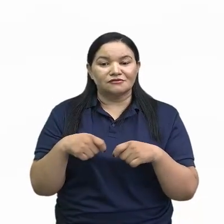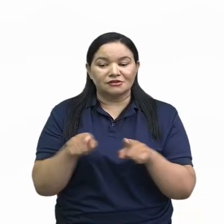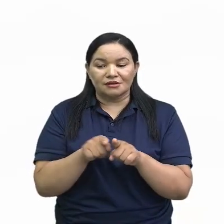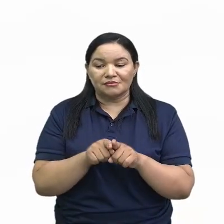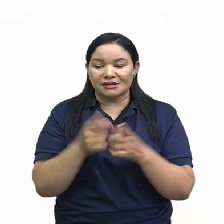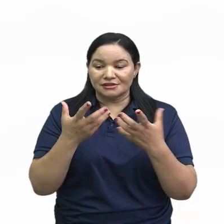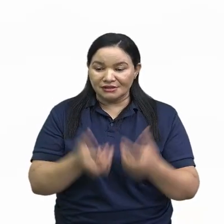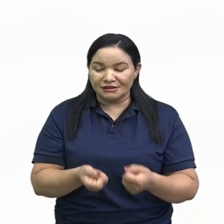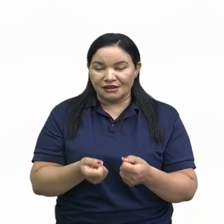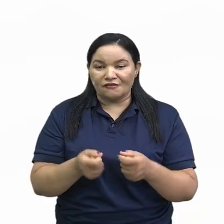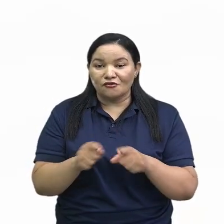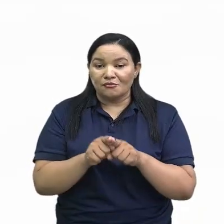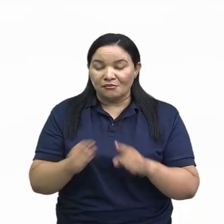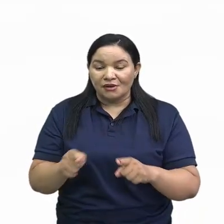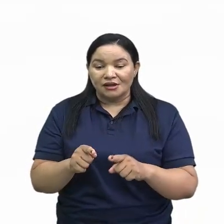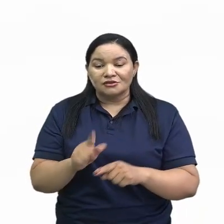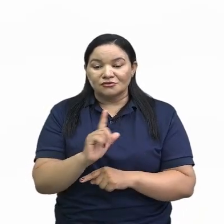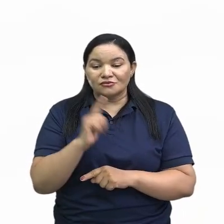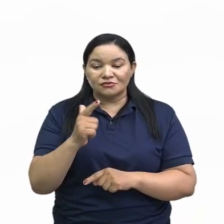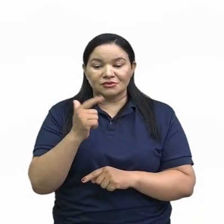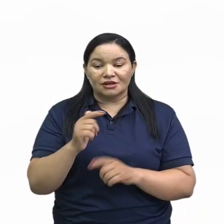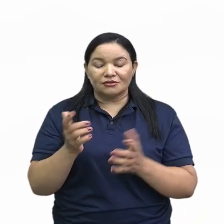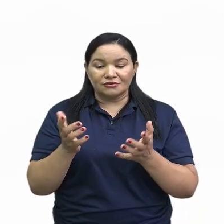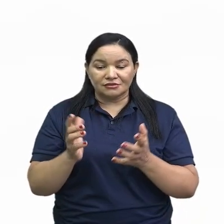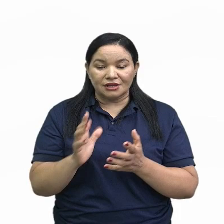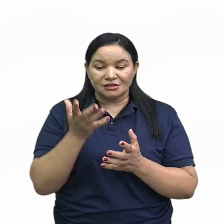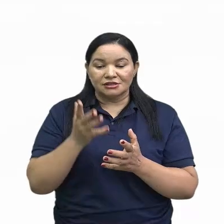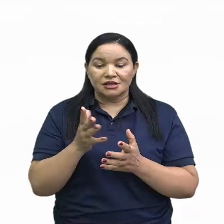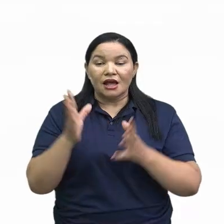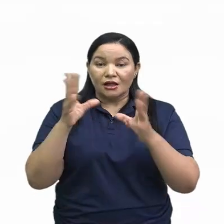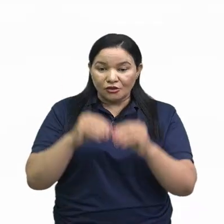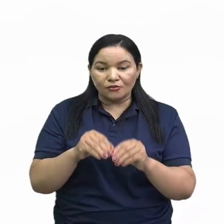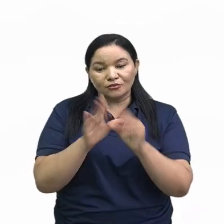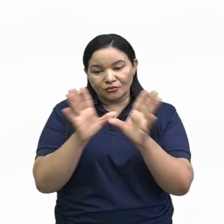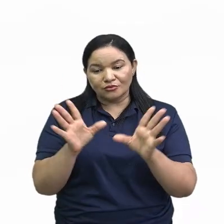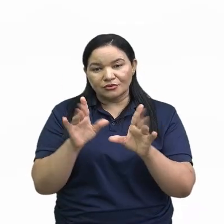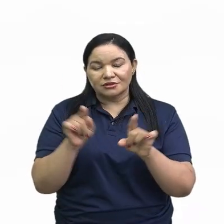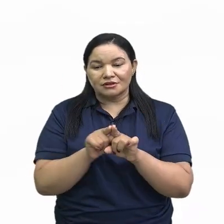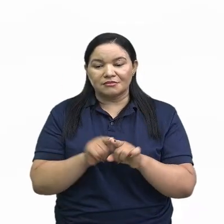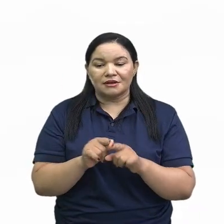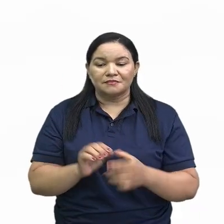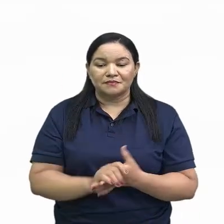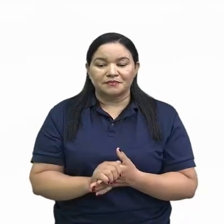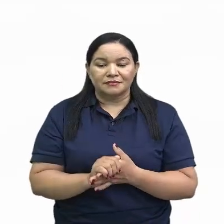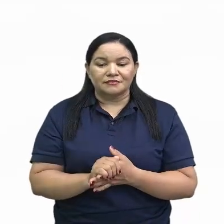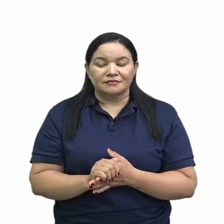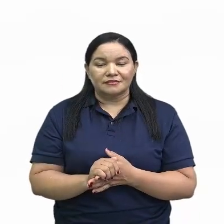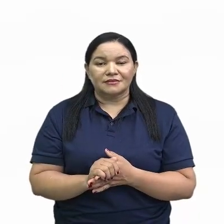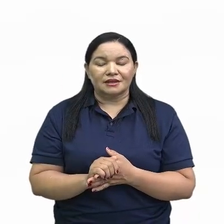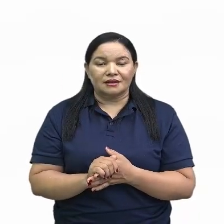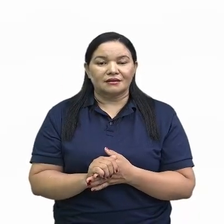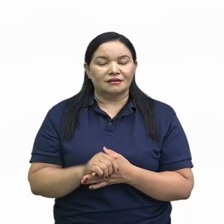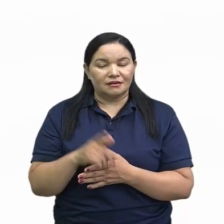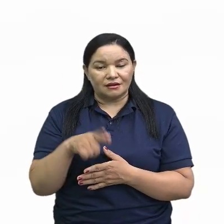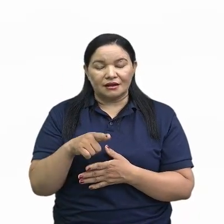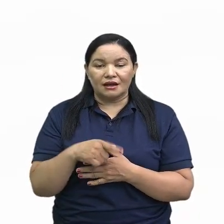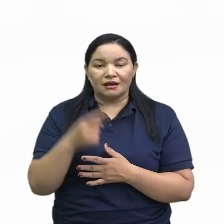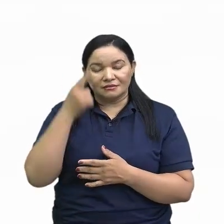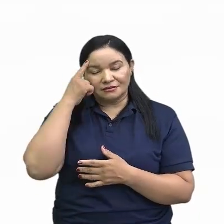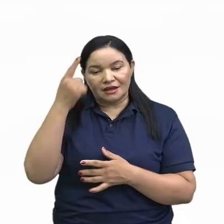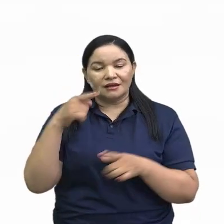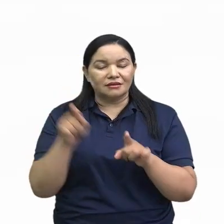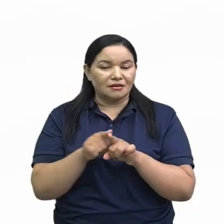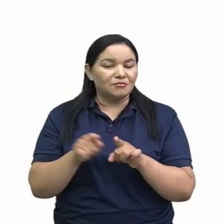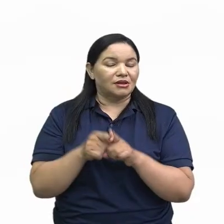aceitável, ok? A mesma situação ocorre com a luz e a escuridão estavam presentes em sua obra. Essa ideia também